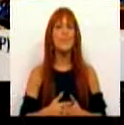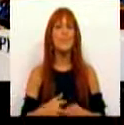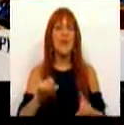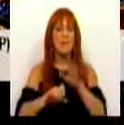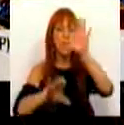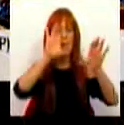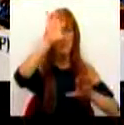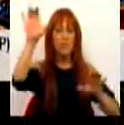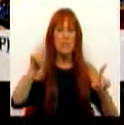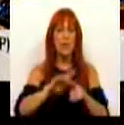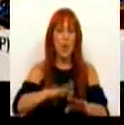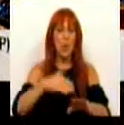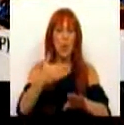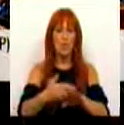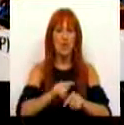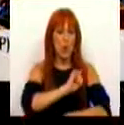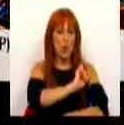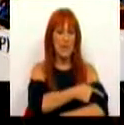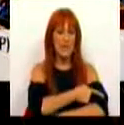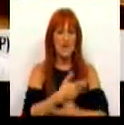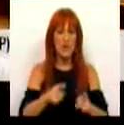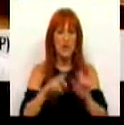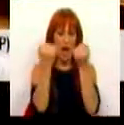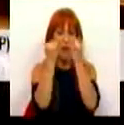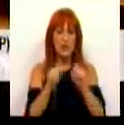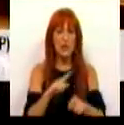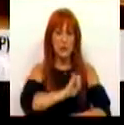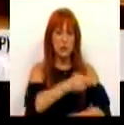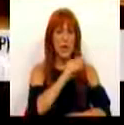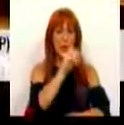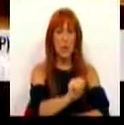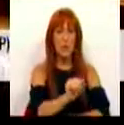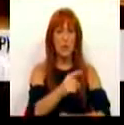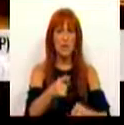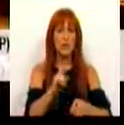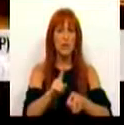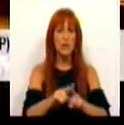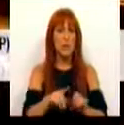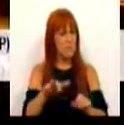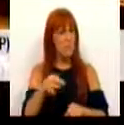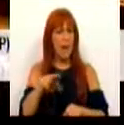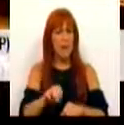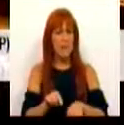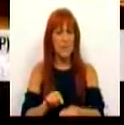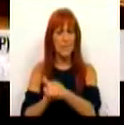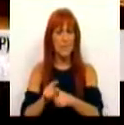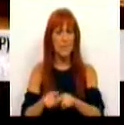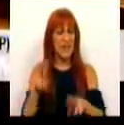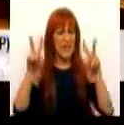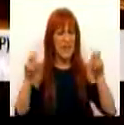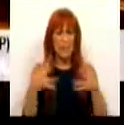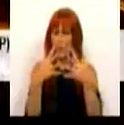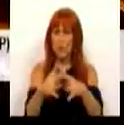a descentralização e o reforço de competências e da autonomia do poder local são, para o Partido Socialista,